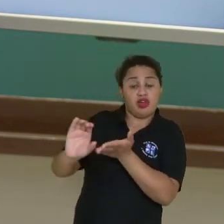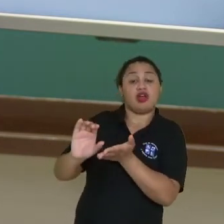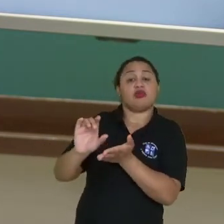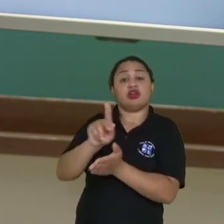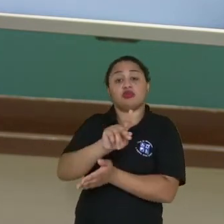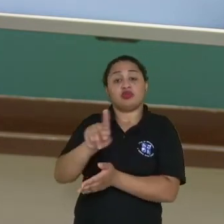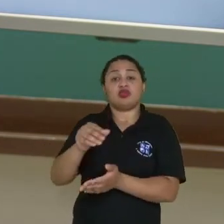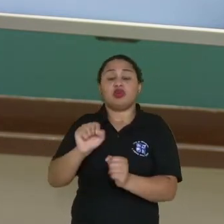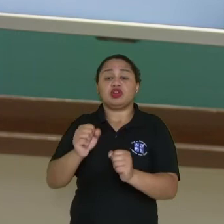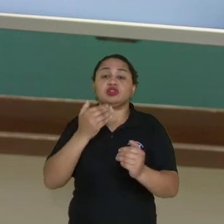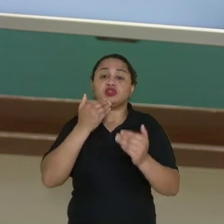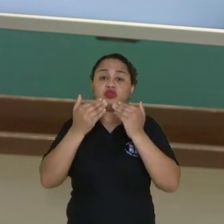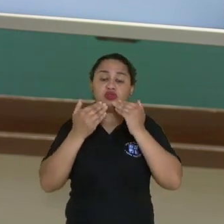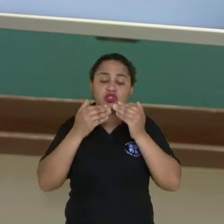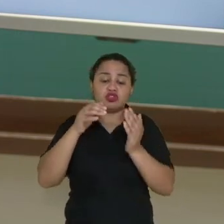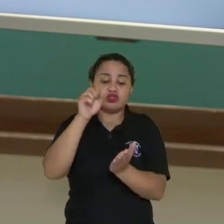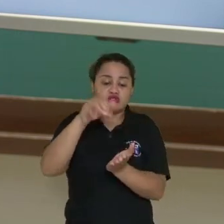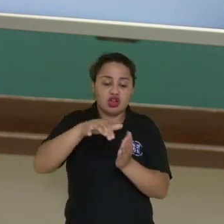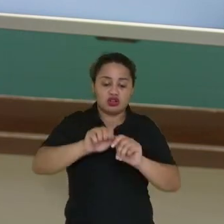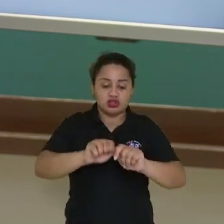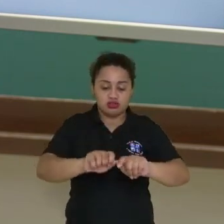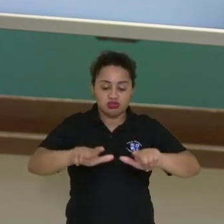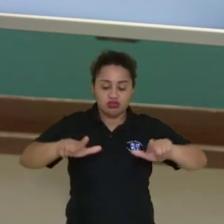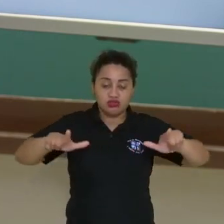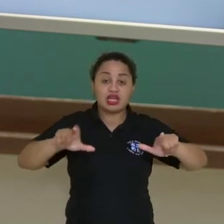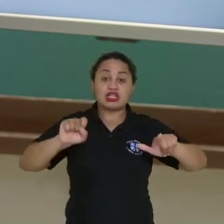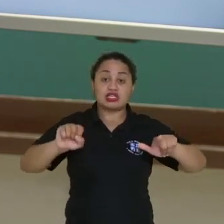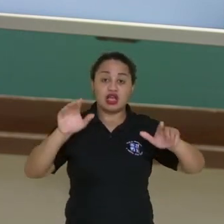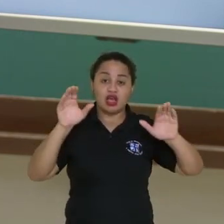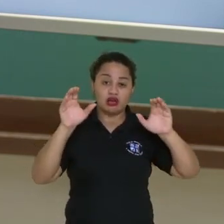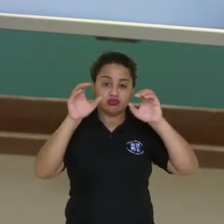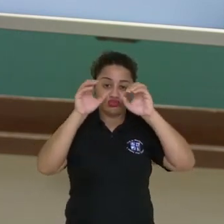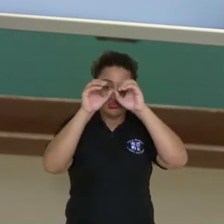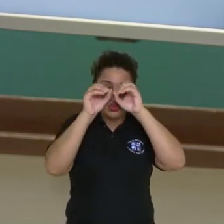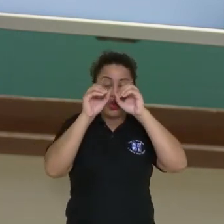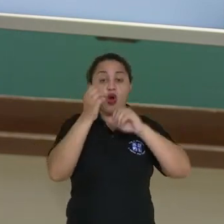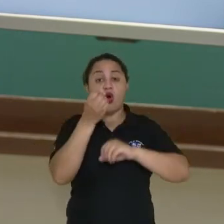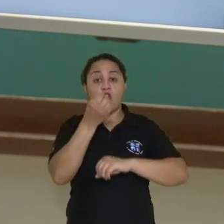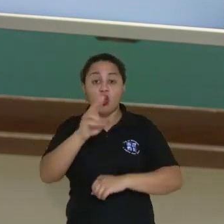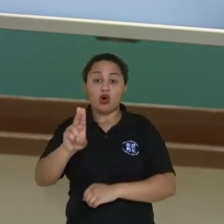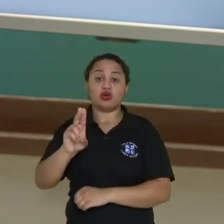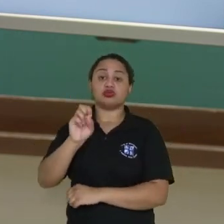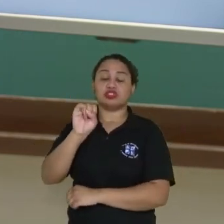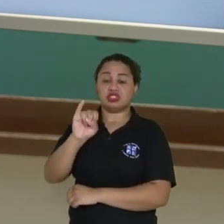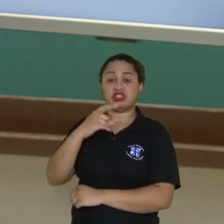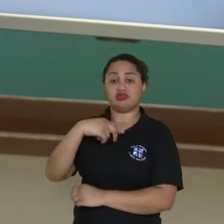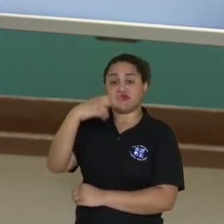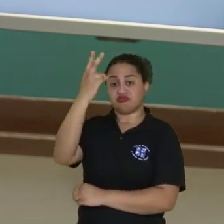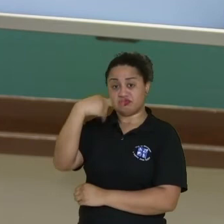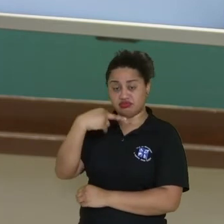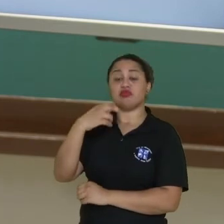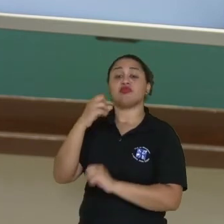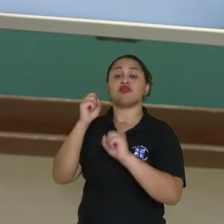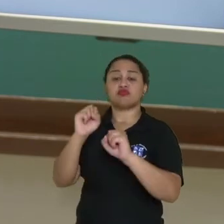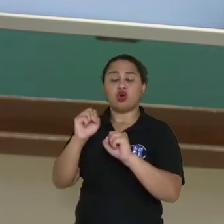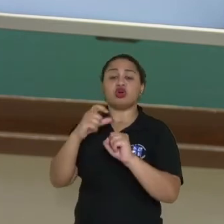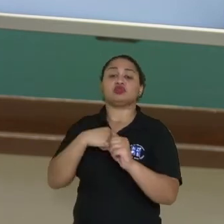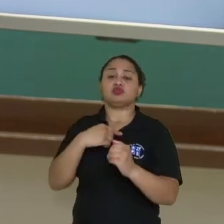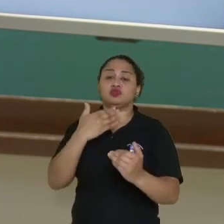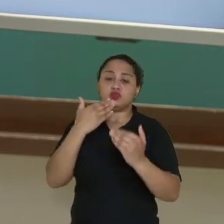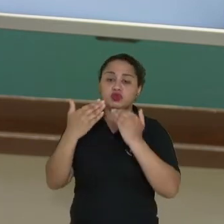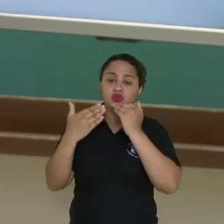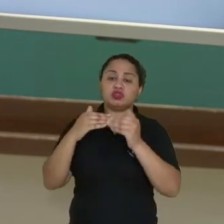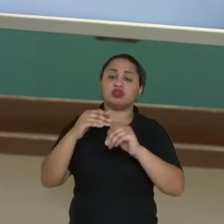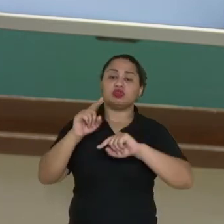um xerox ampliado caso o aluno tenha baixa visão ou caso ele tenha a cegueira mesmo, ele tem o direito de